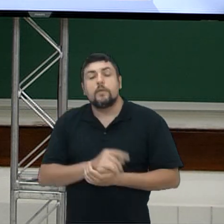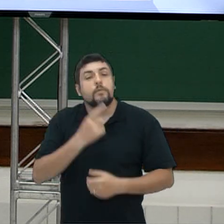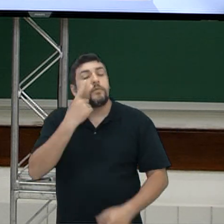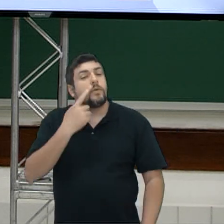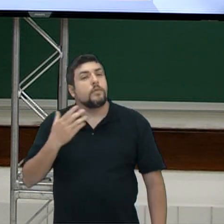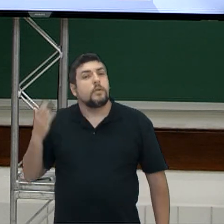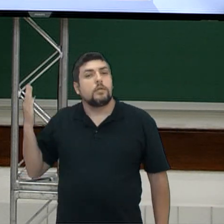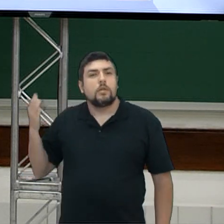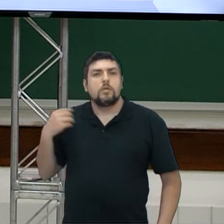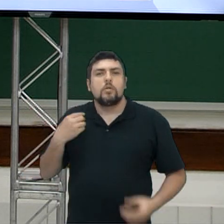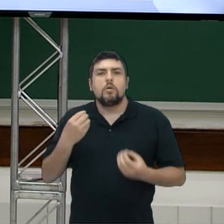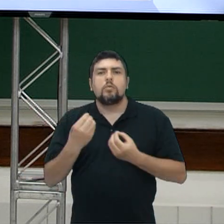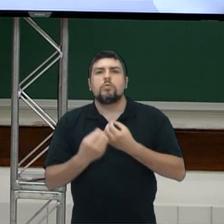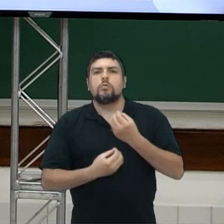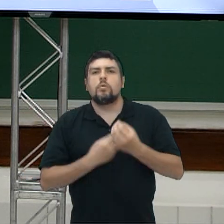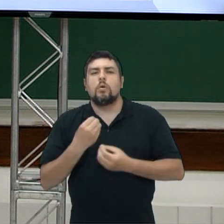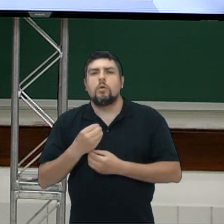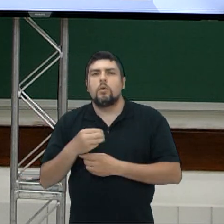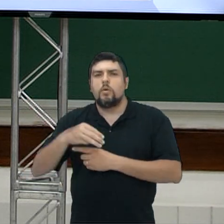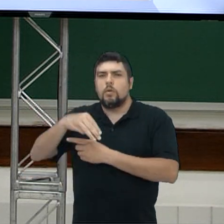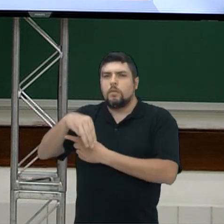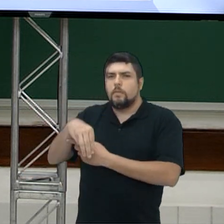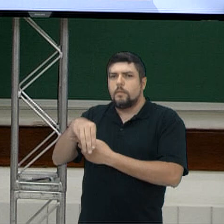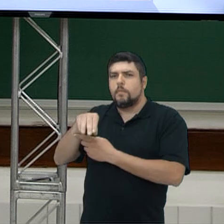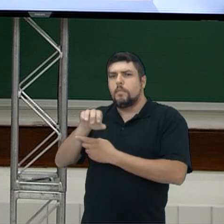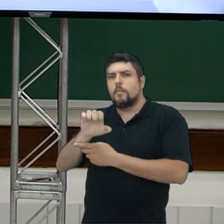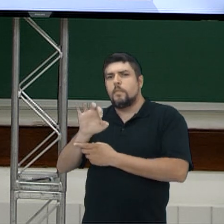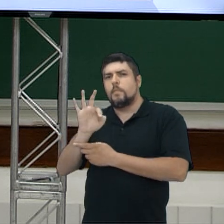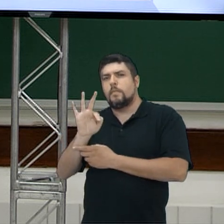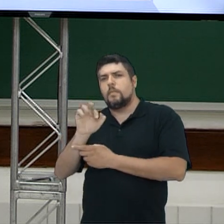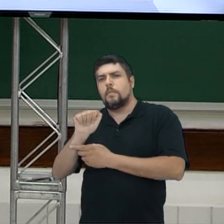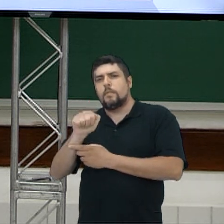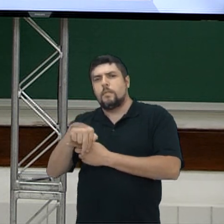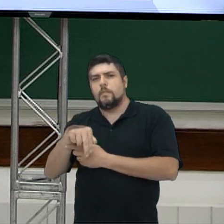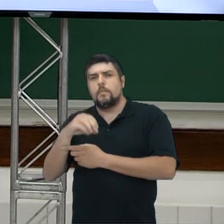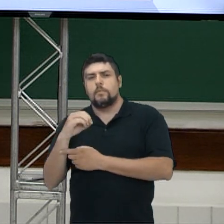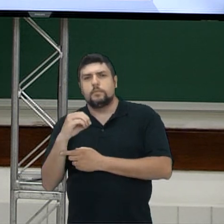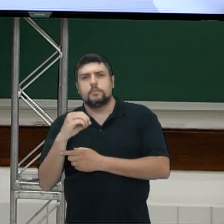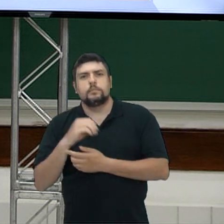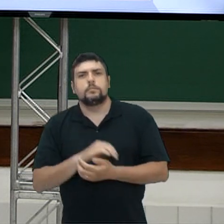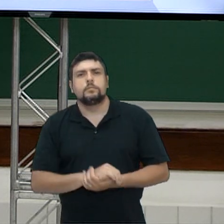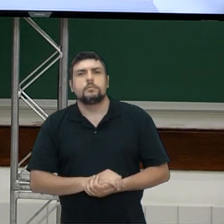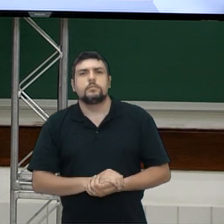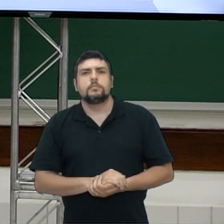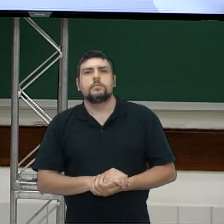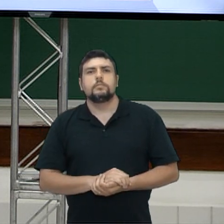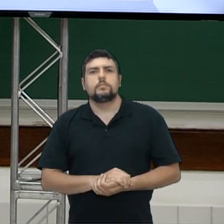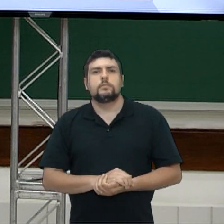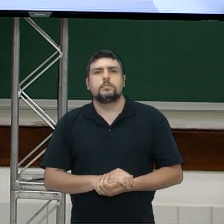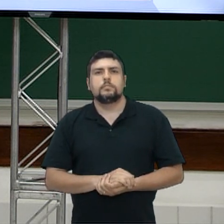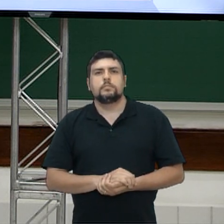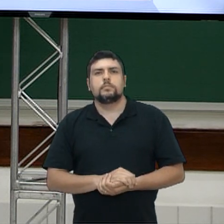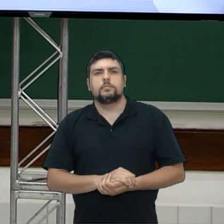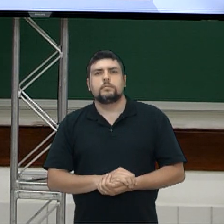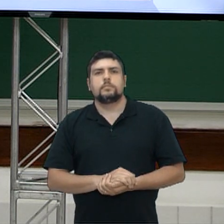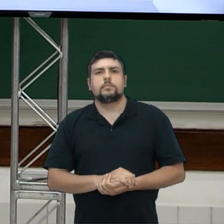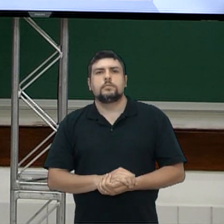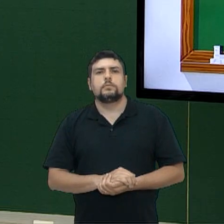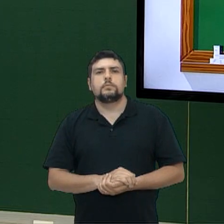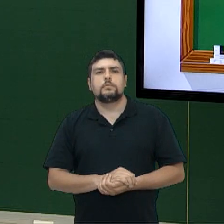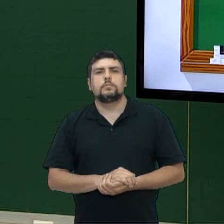a molécula do metano. Fórmula molecular do metano, meus amores, é essa aqui, ó.